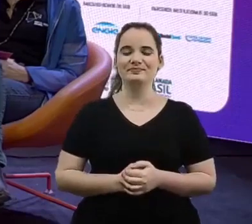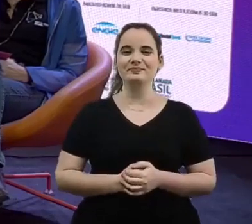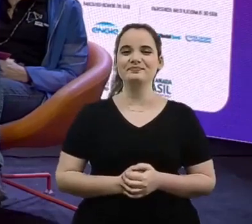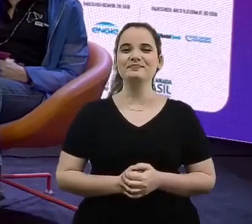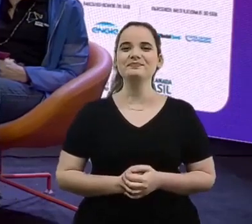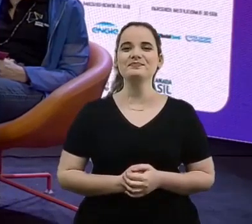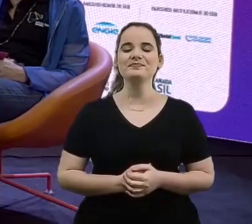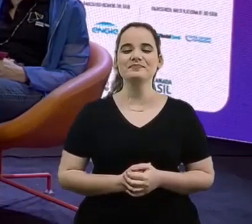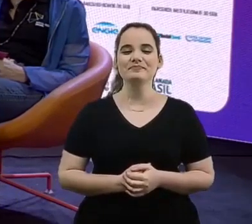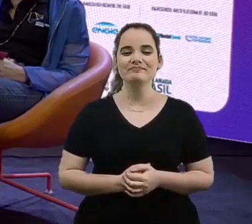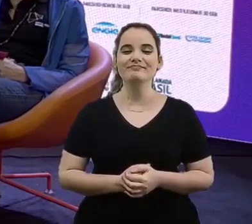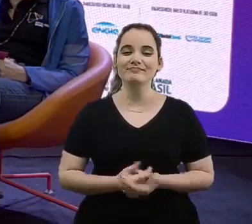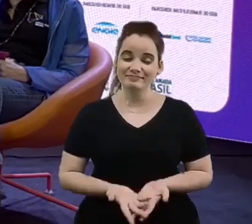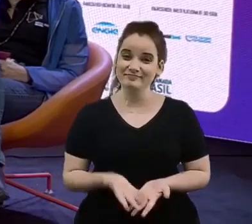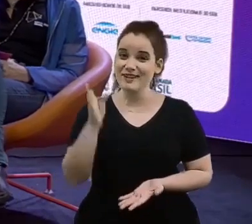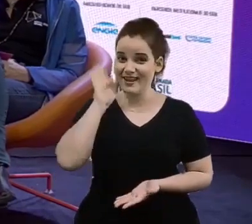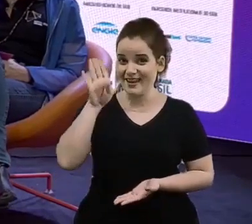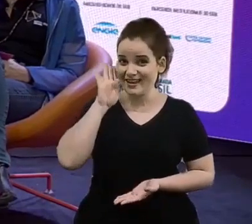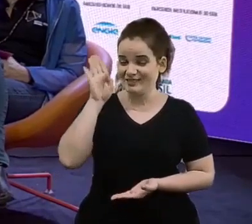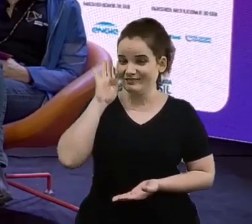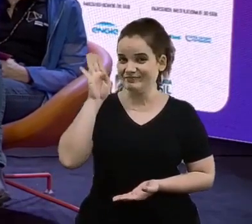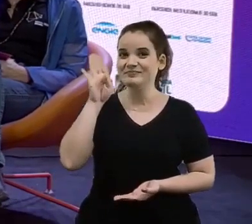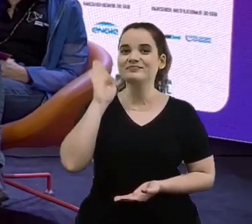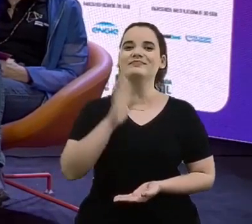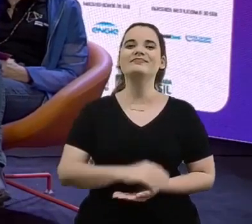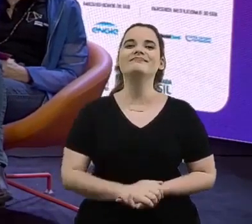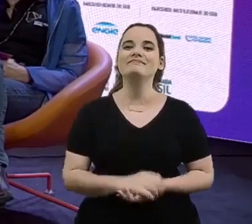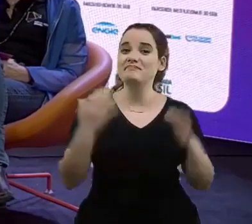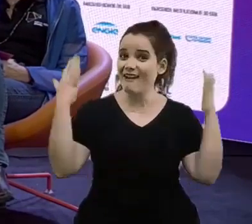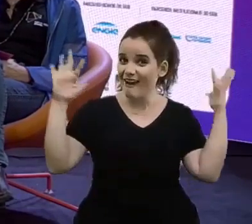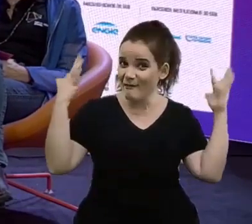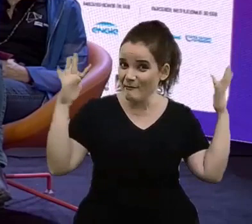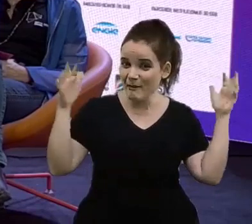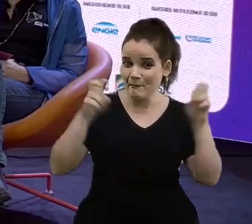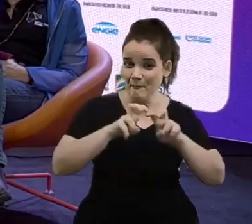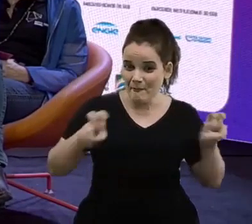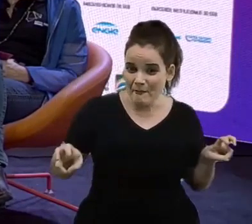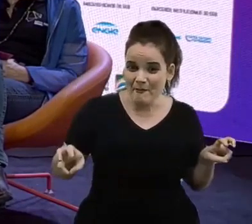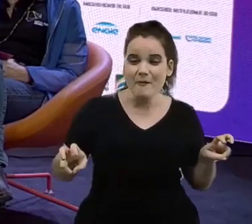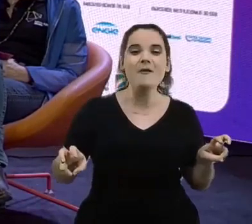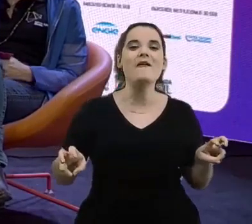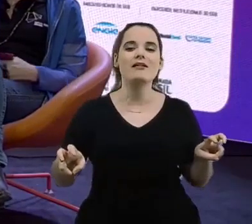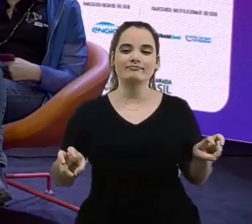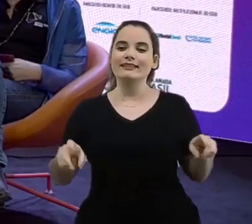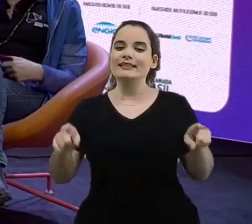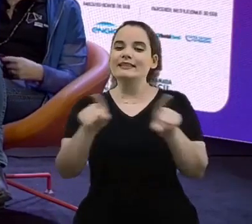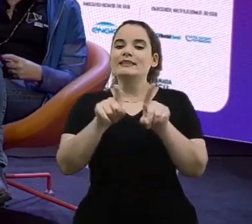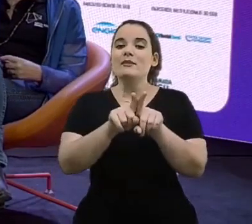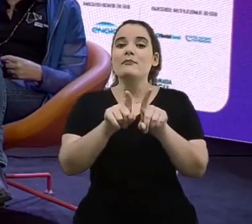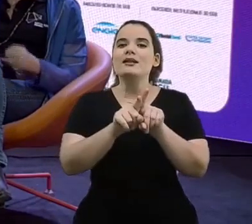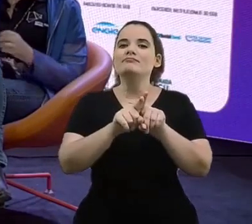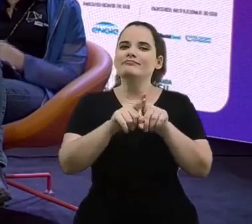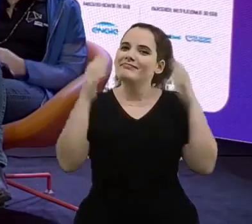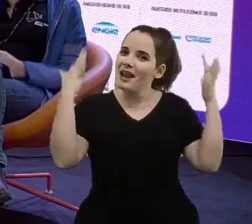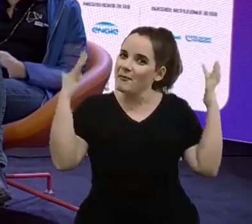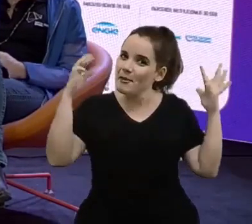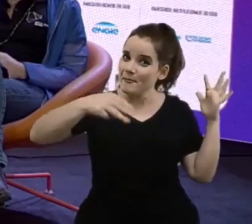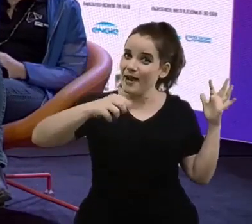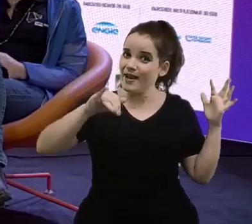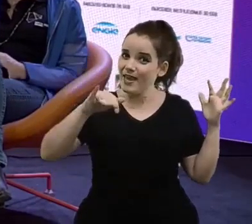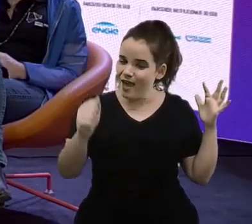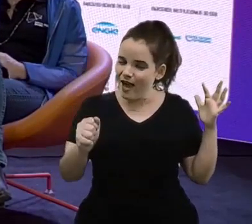Legal, gente, obrigado à banca pelos comentários e Maria Laura, parabéns de novo pelo projeto de vocês, e como o Leandro acabou de falar, contem com a